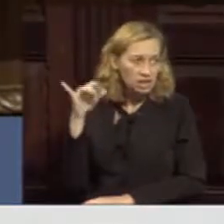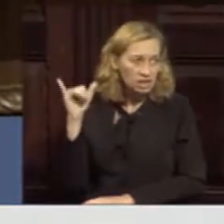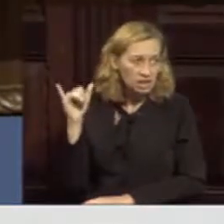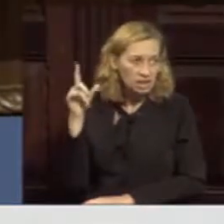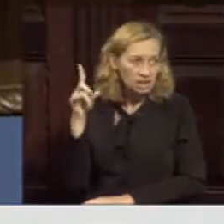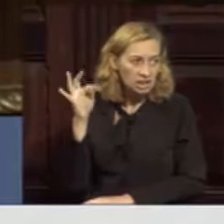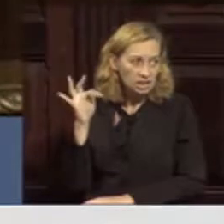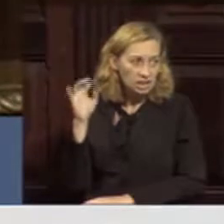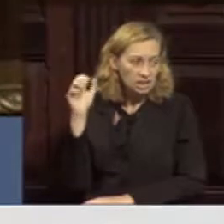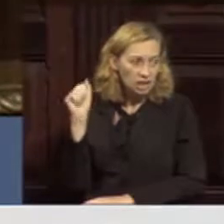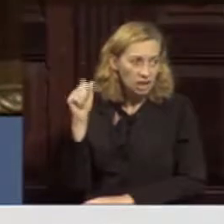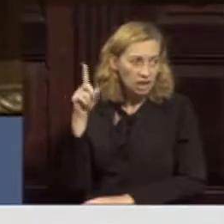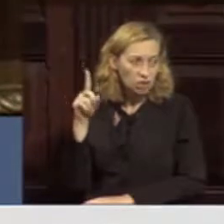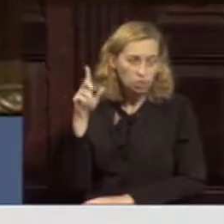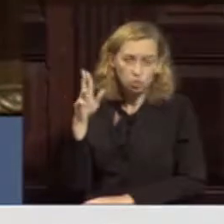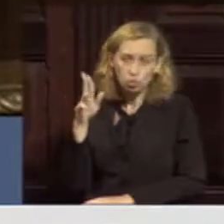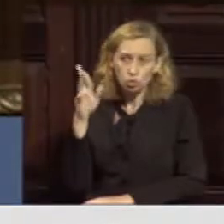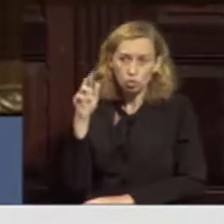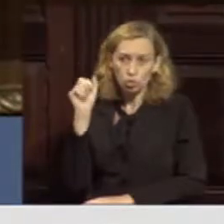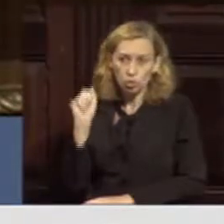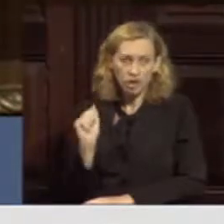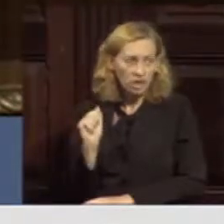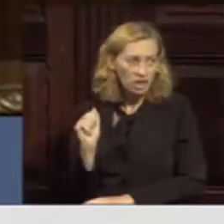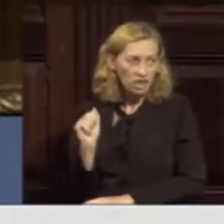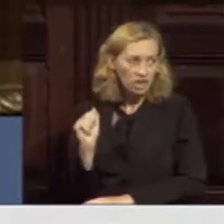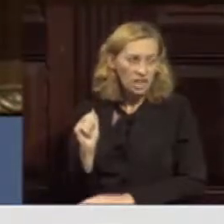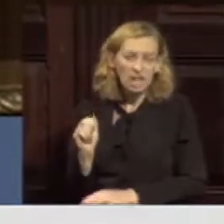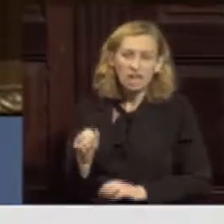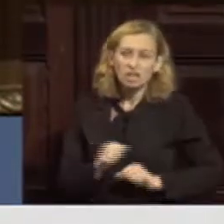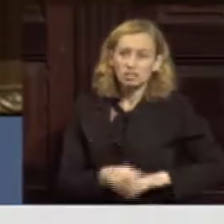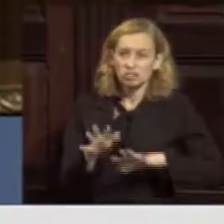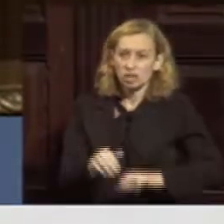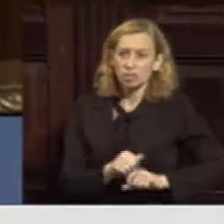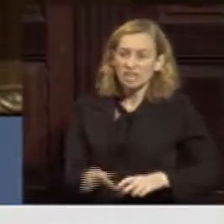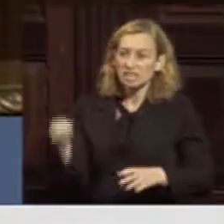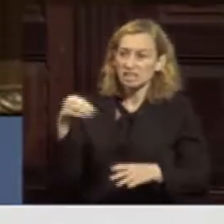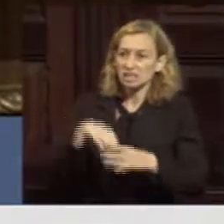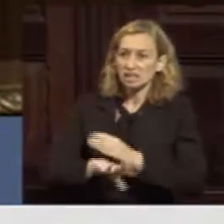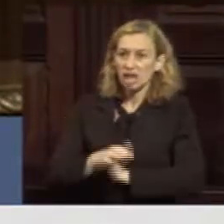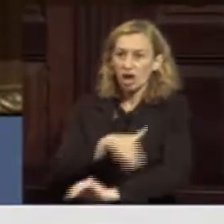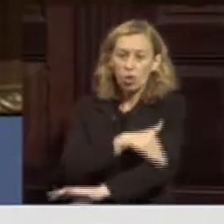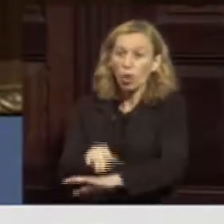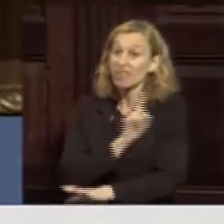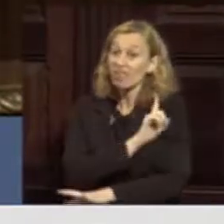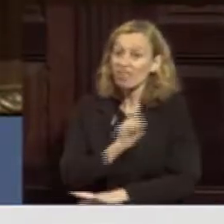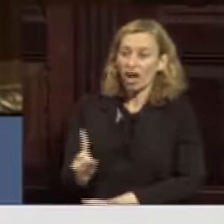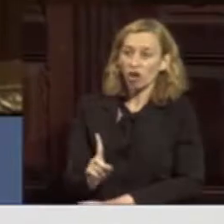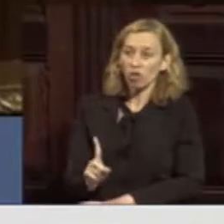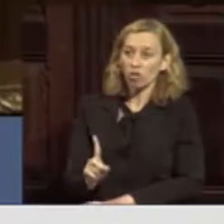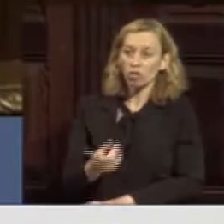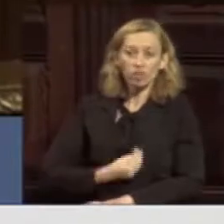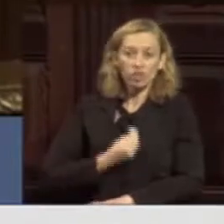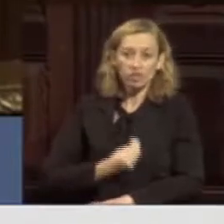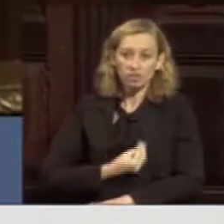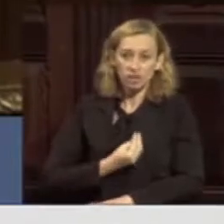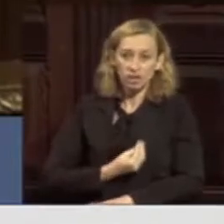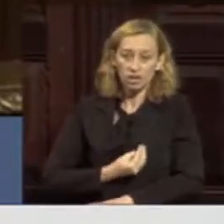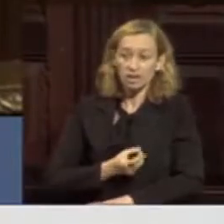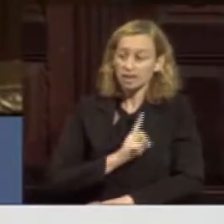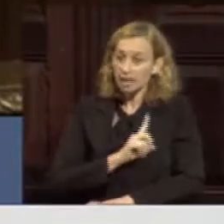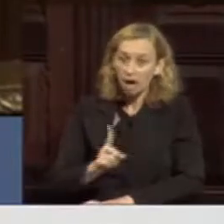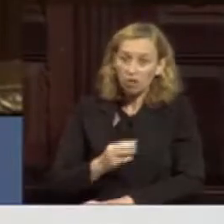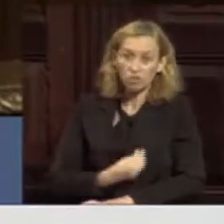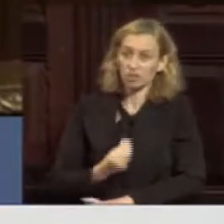que ter forças armadas nas ruas, não tem que ter a ponta do fuzil dos militares nas ruas, mas o Brasil não vive mais sob a égide